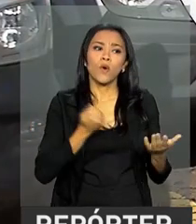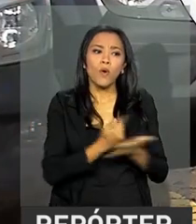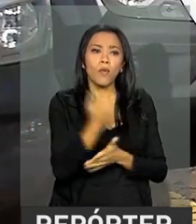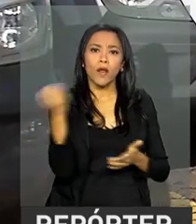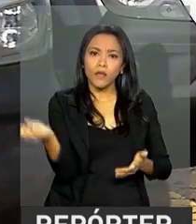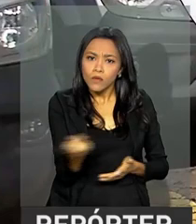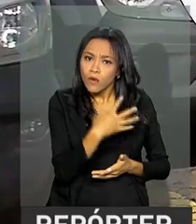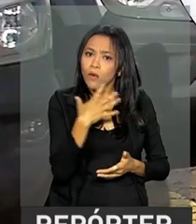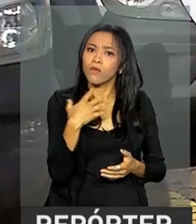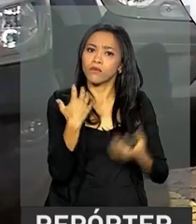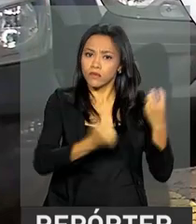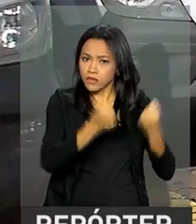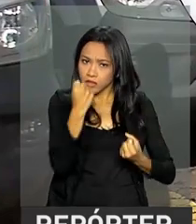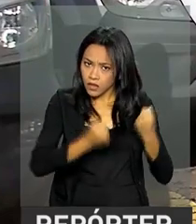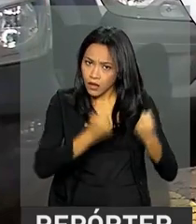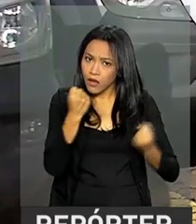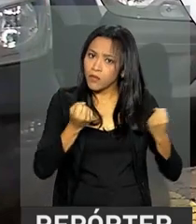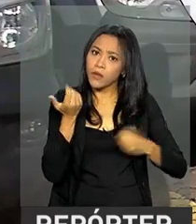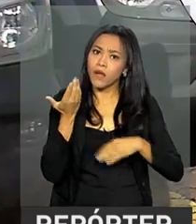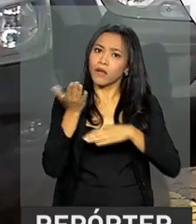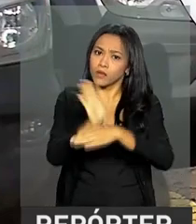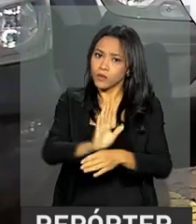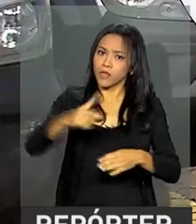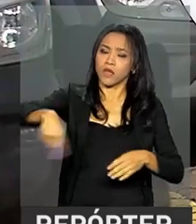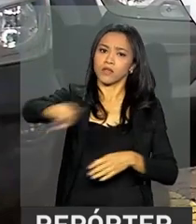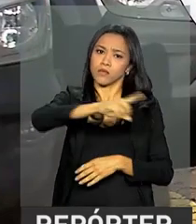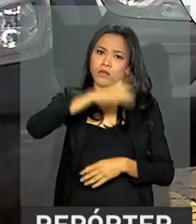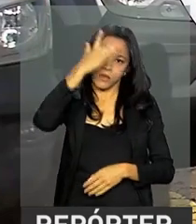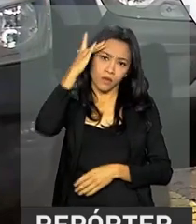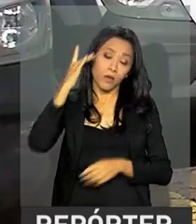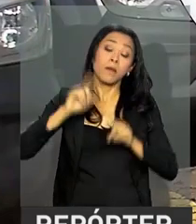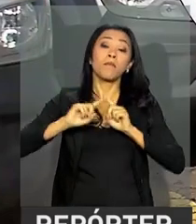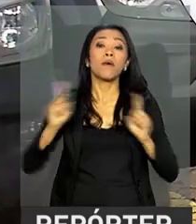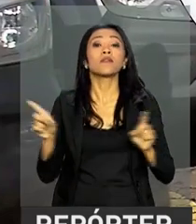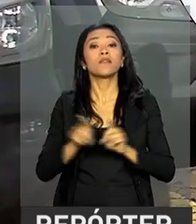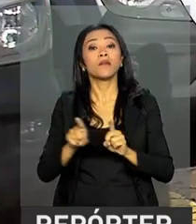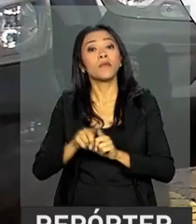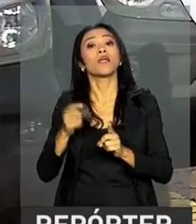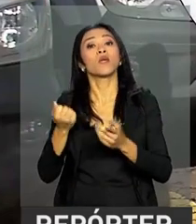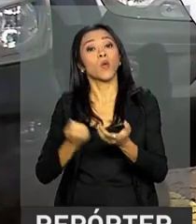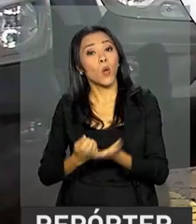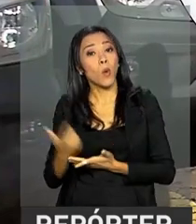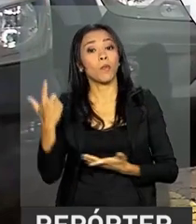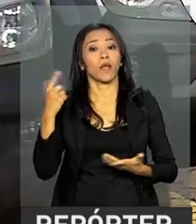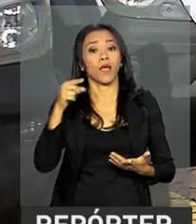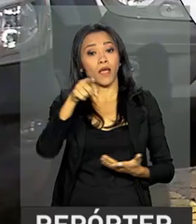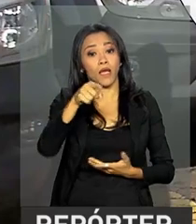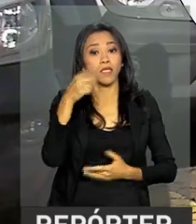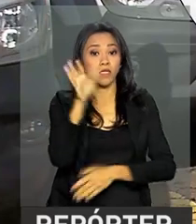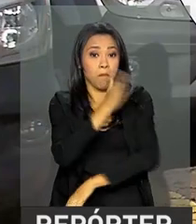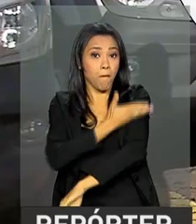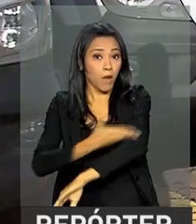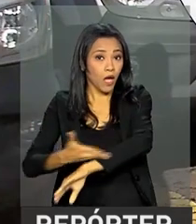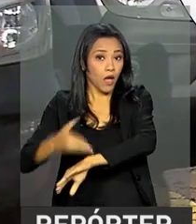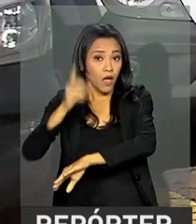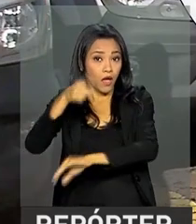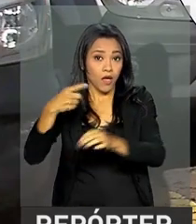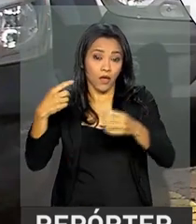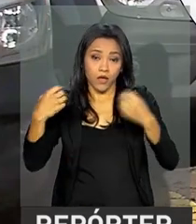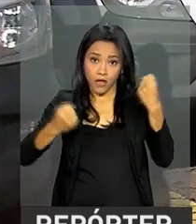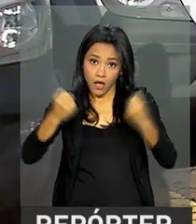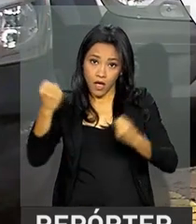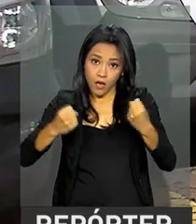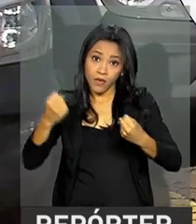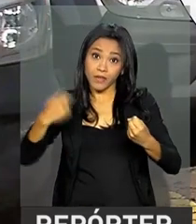para o serviço de atendimento móvel de urgência mas também para aquisição de ambulâncias brancas aquelas usadas para o transporte de pacientes